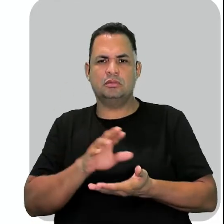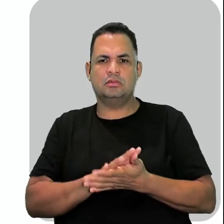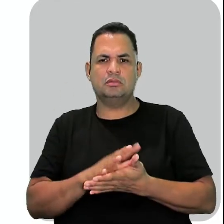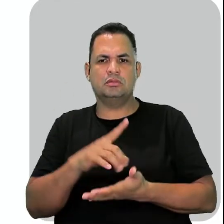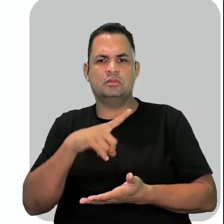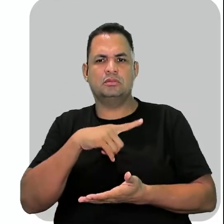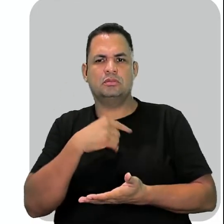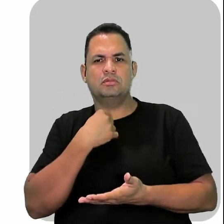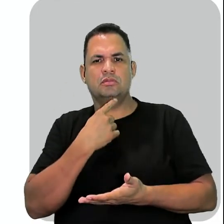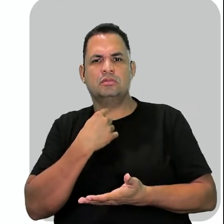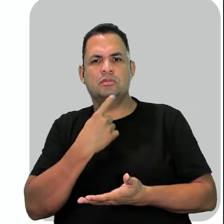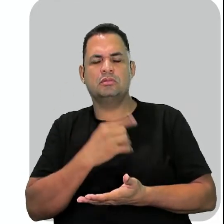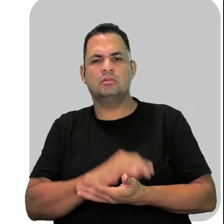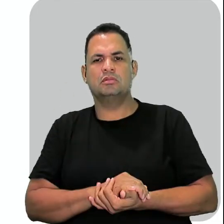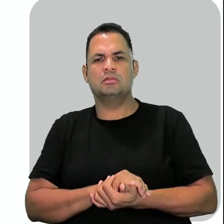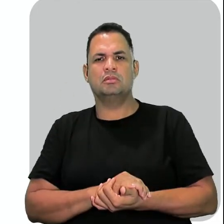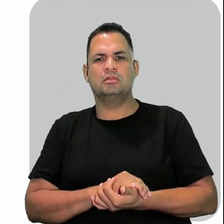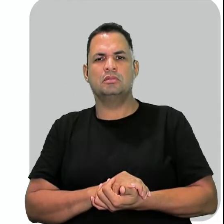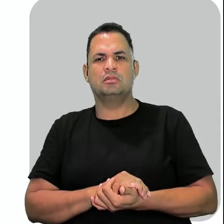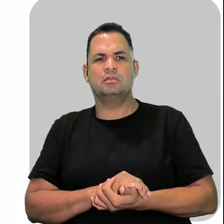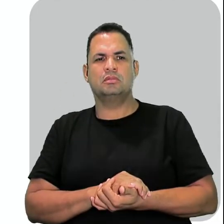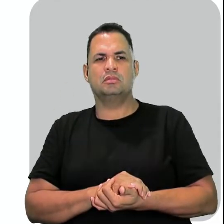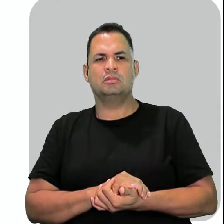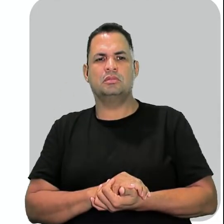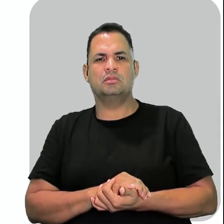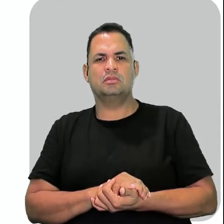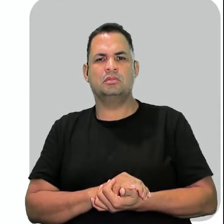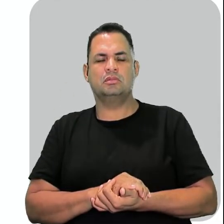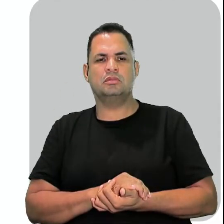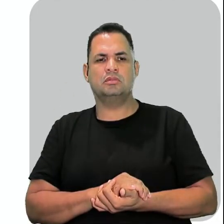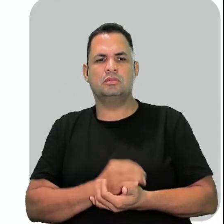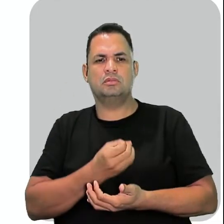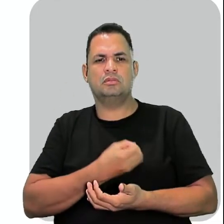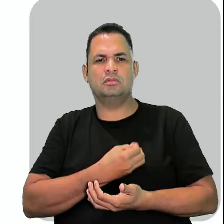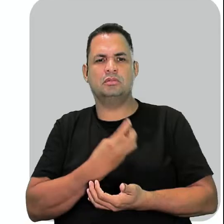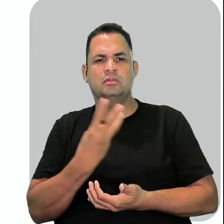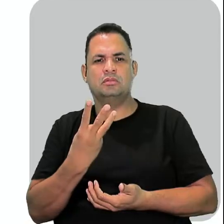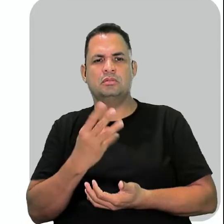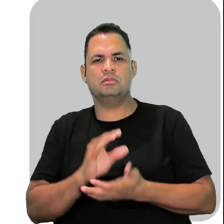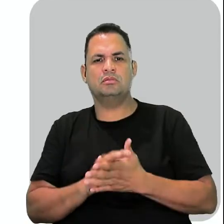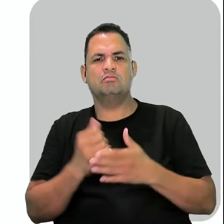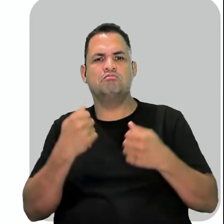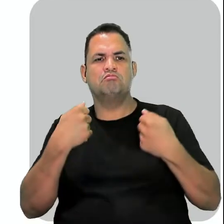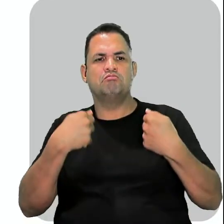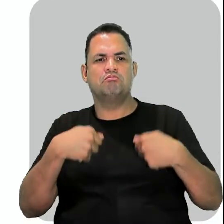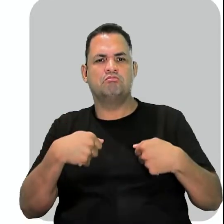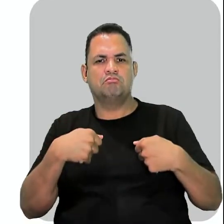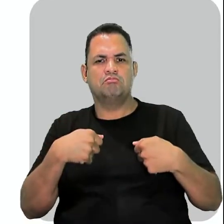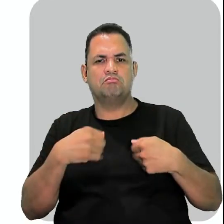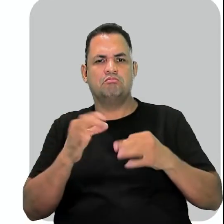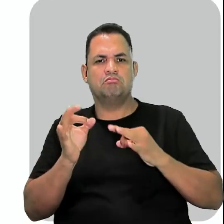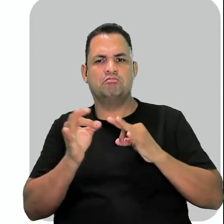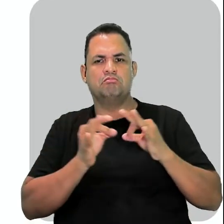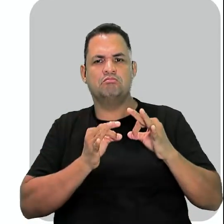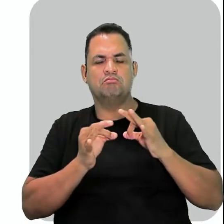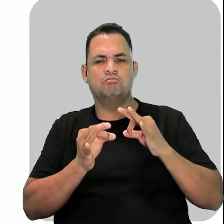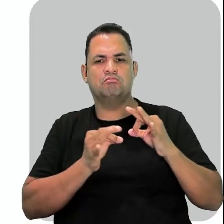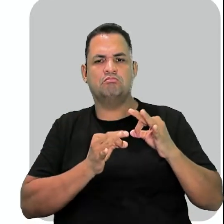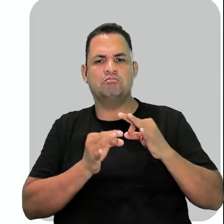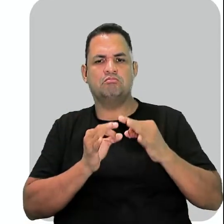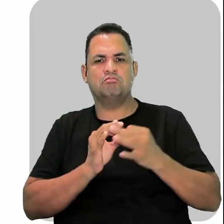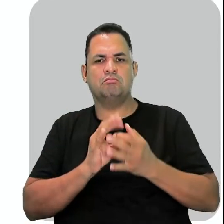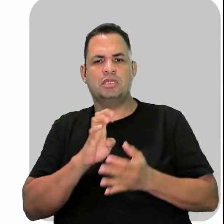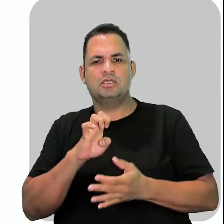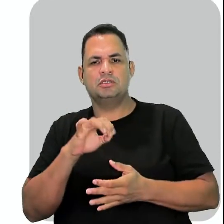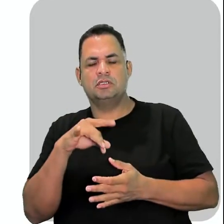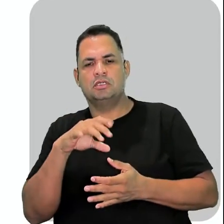Alguma dúvida? Vamos verificar. Questão 3. É possível preparar